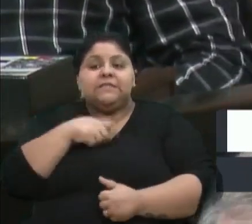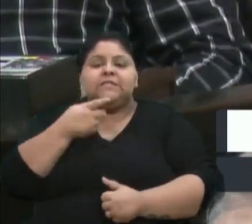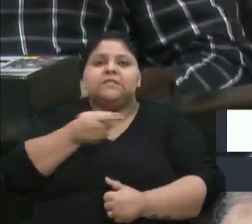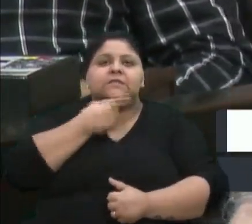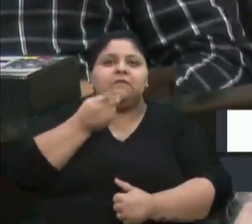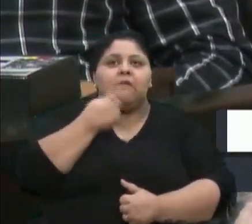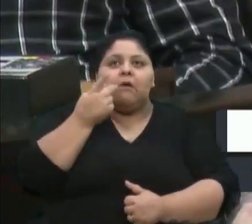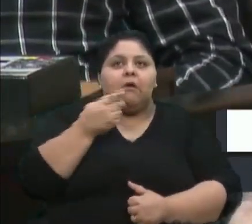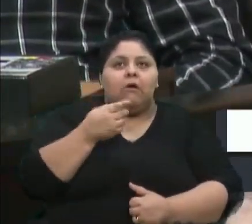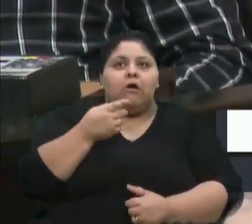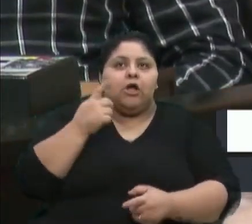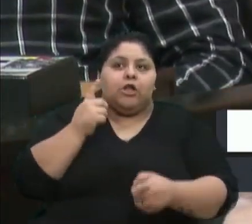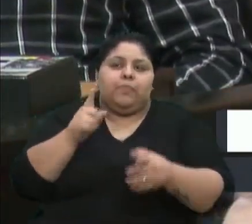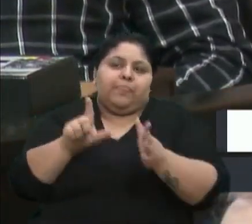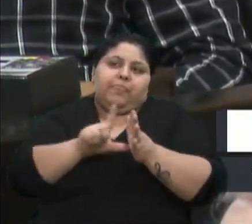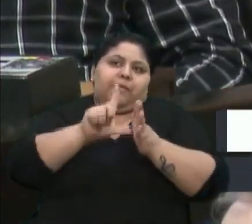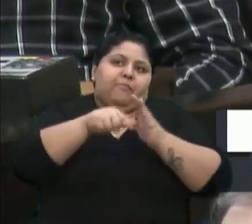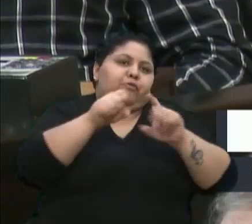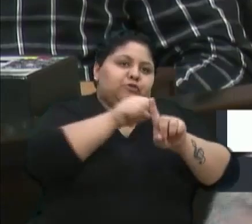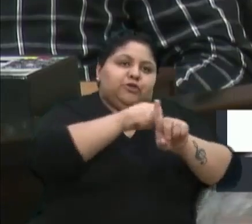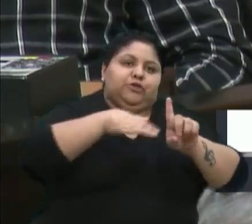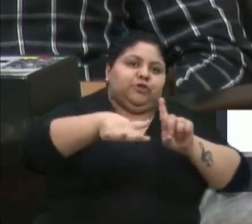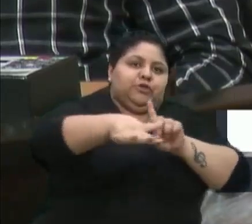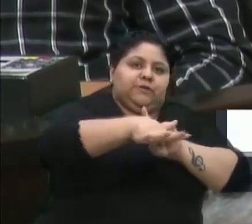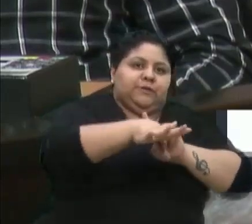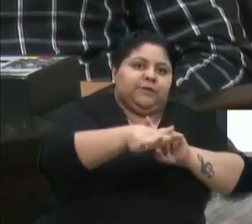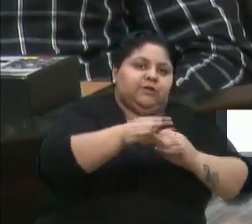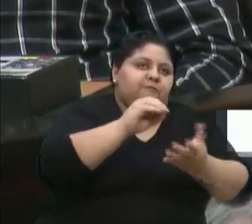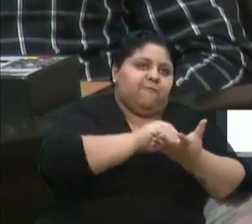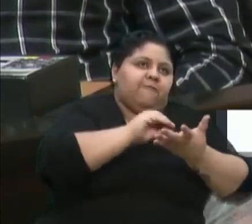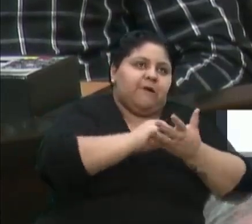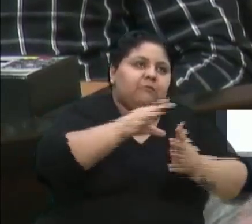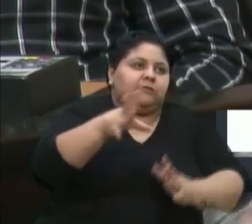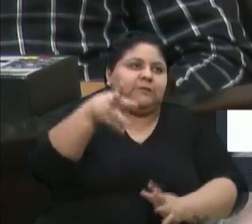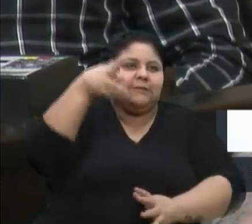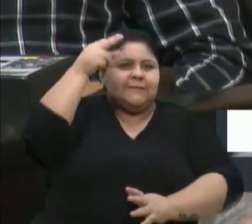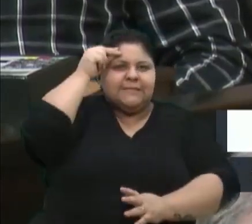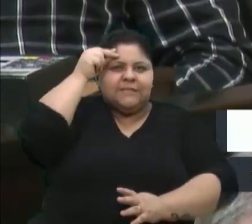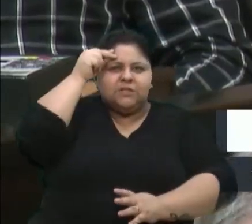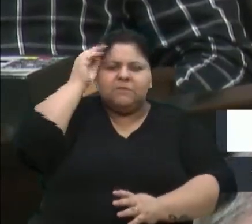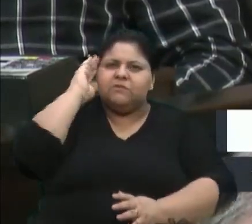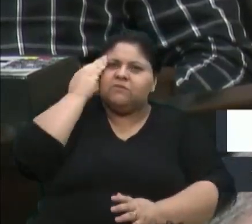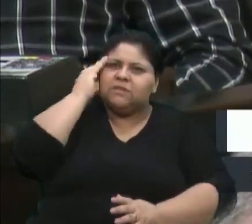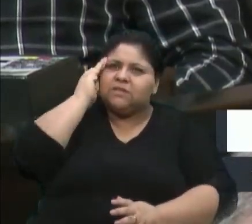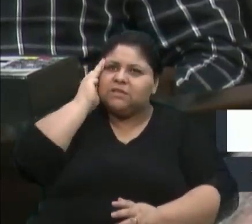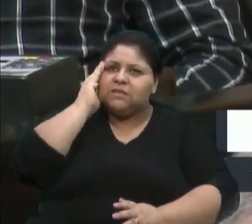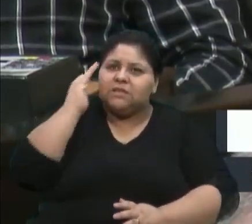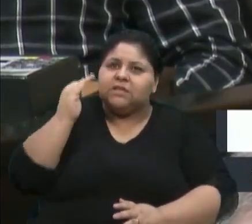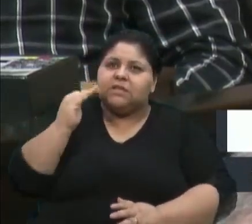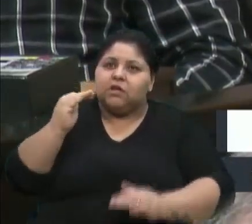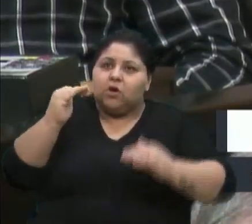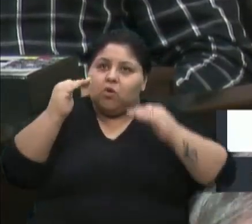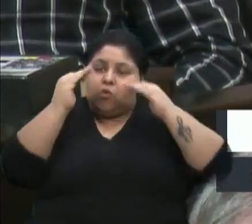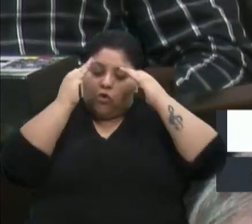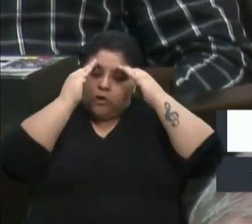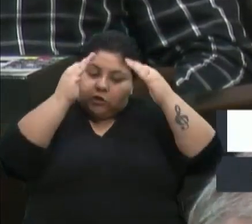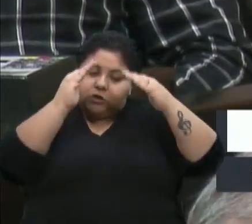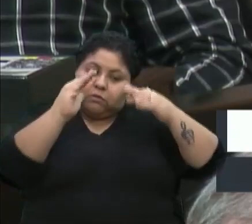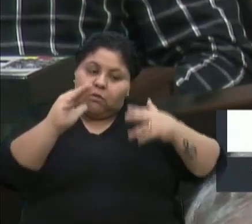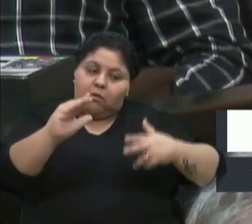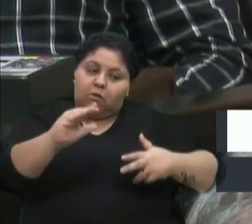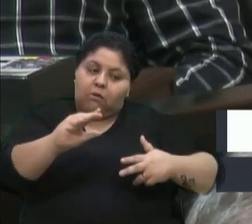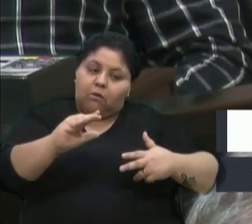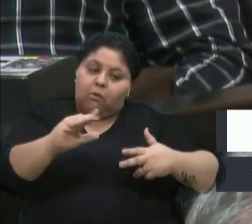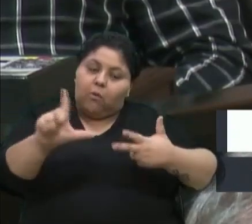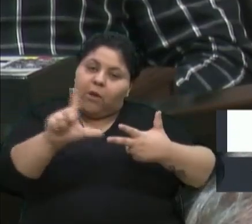venha compreender esse poder responsável legislativo de que nós Sim somos com a